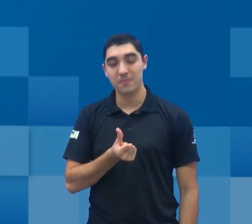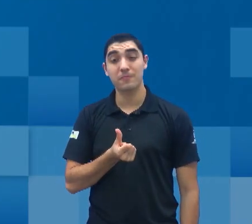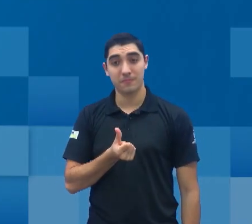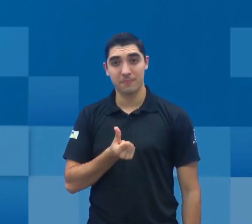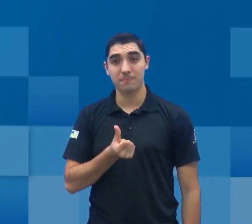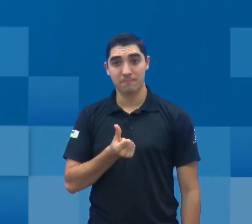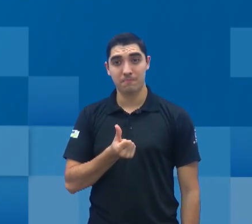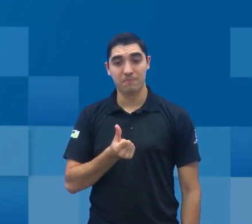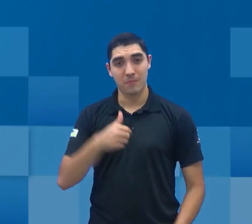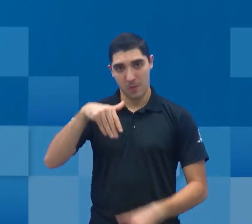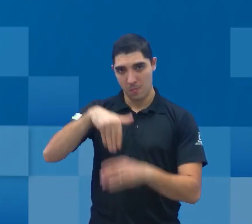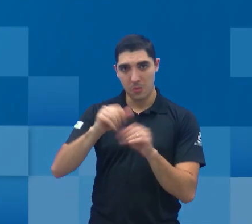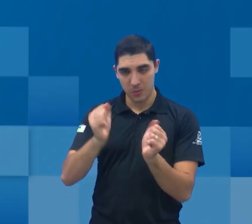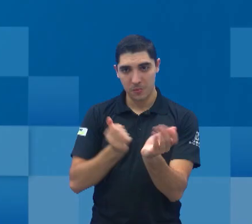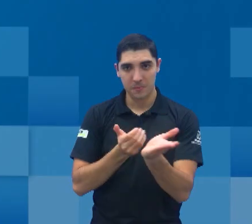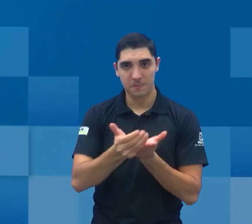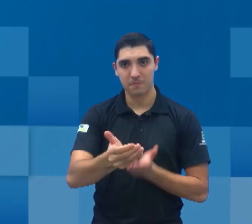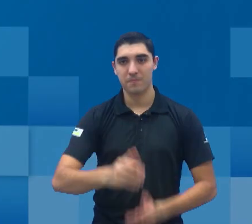Aberta a votação.